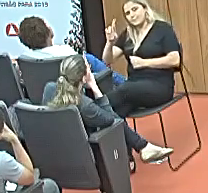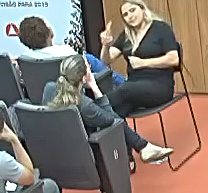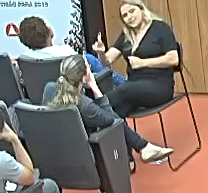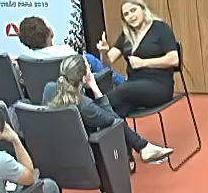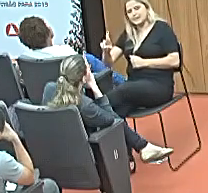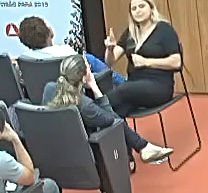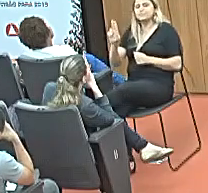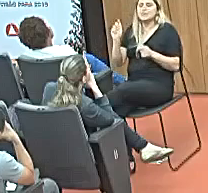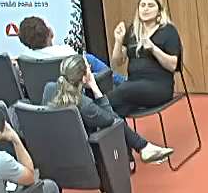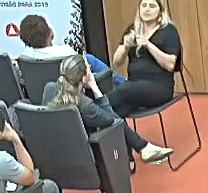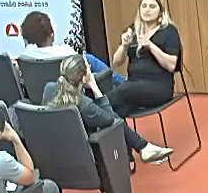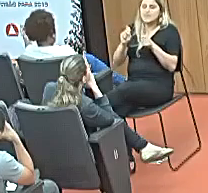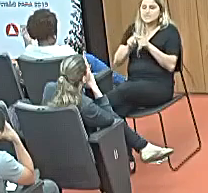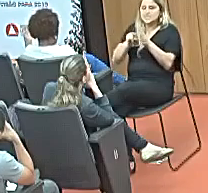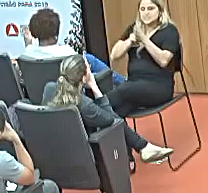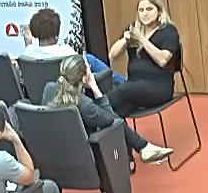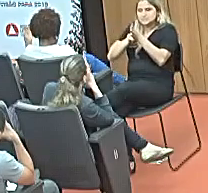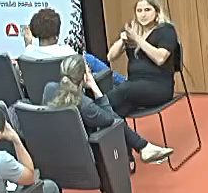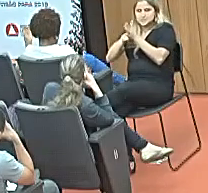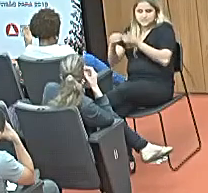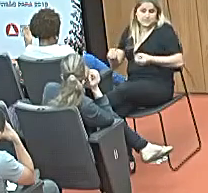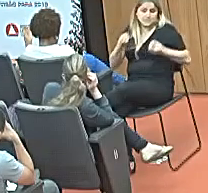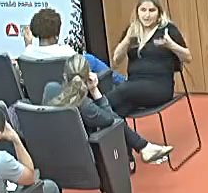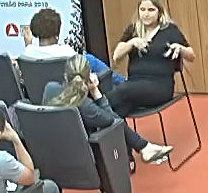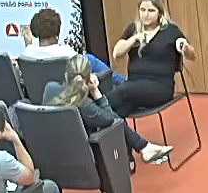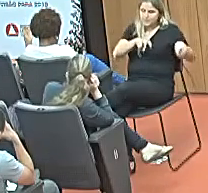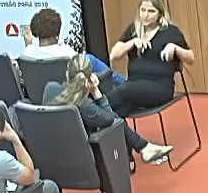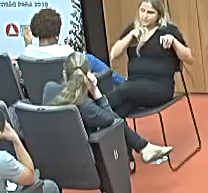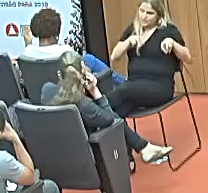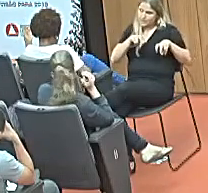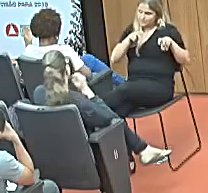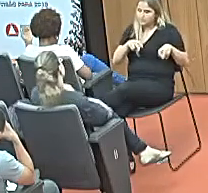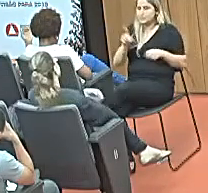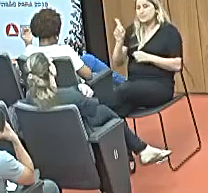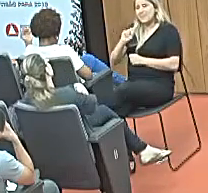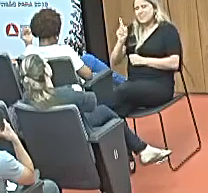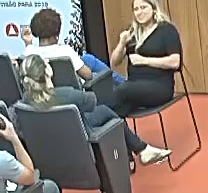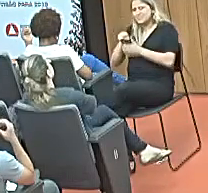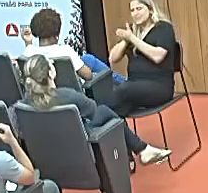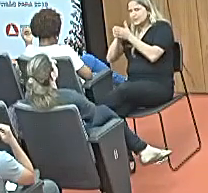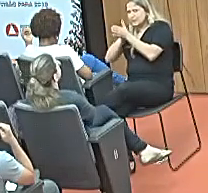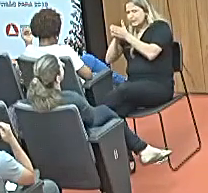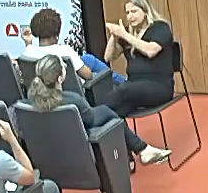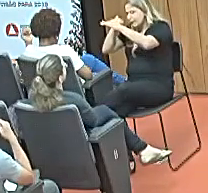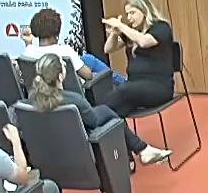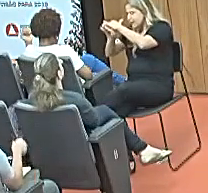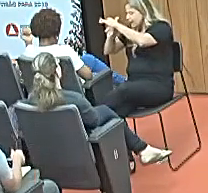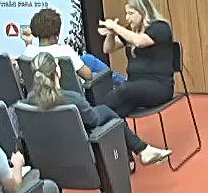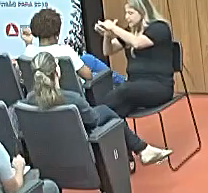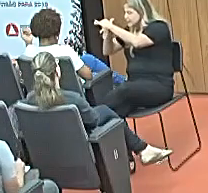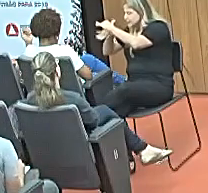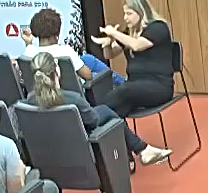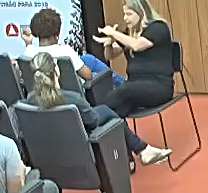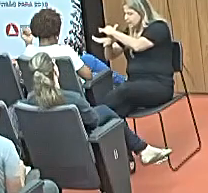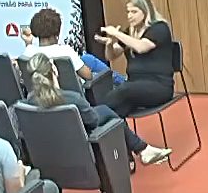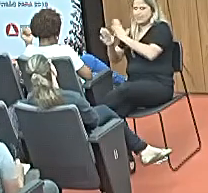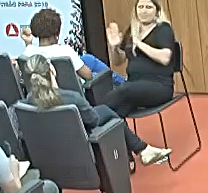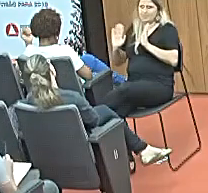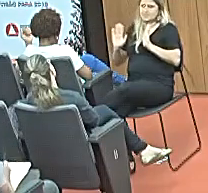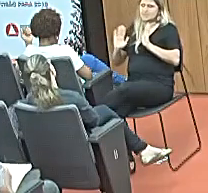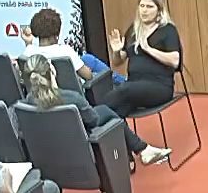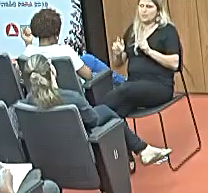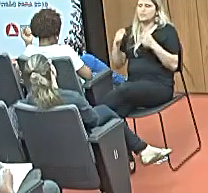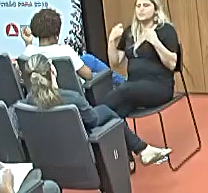essas inovações para para o campo néné e não ficar fazendo pesquisa para guardar em prateleira enriquece o currículo de